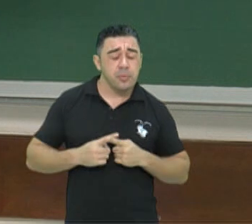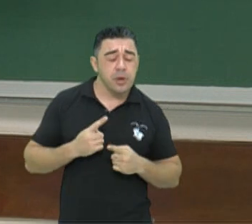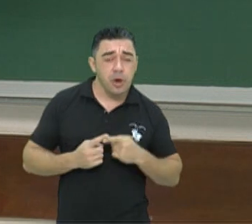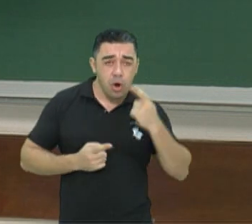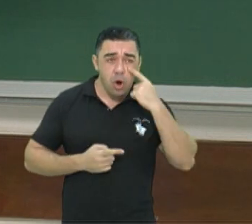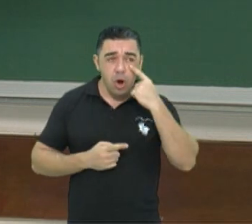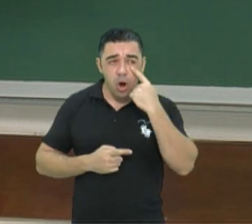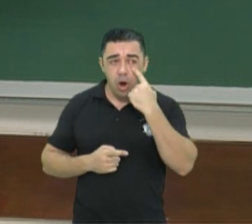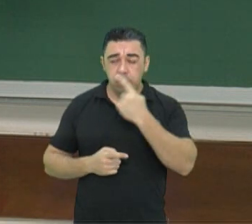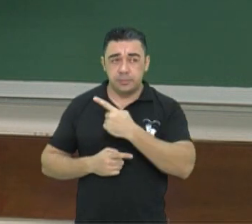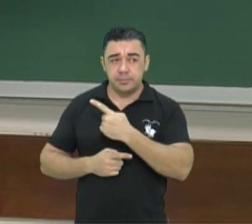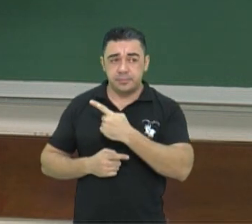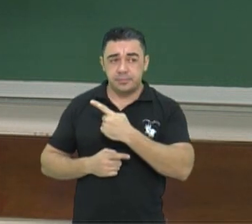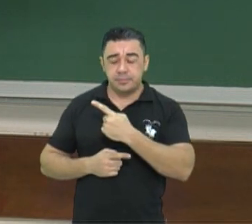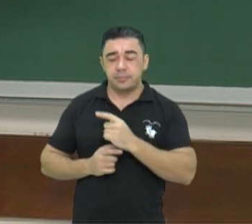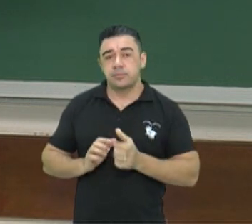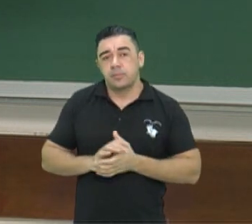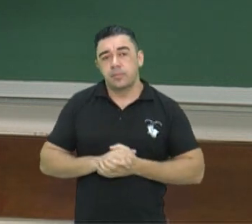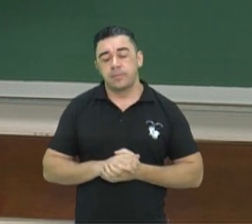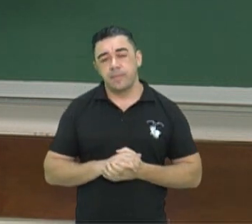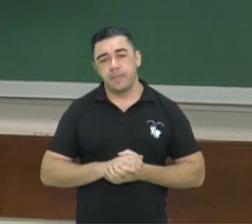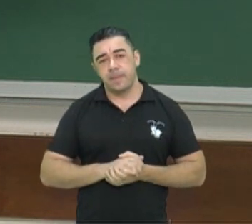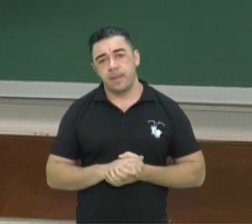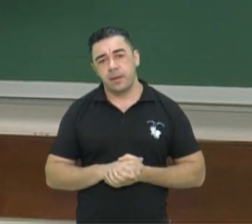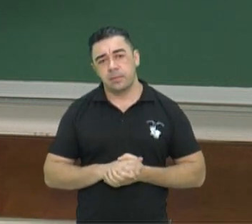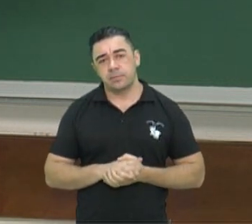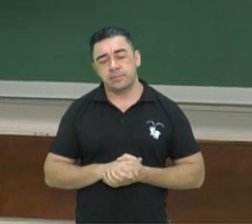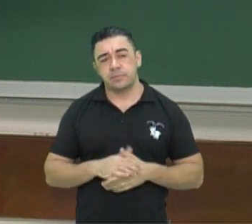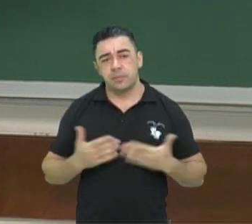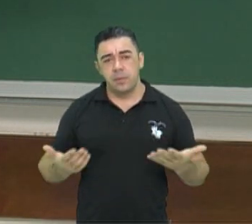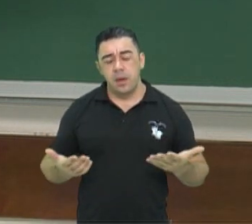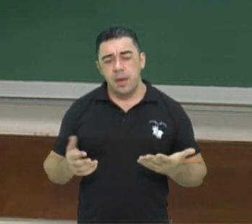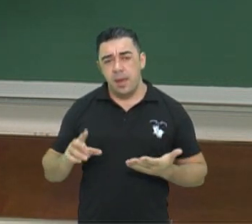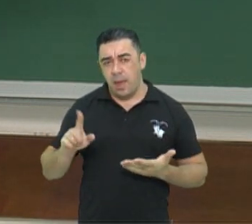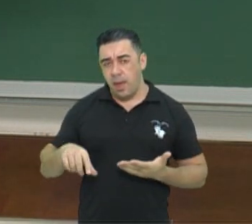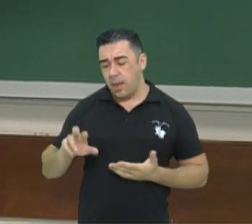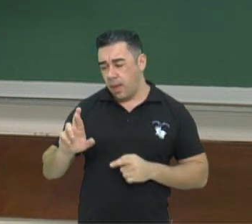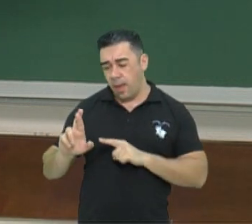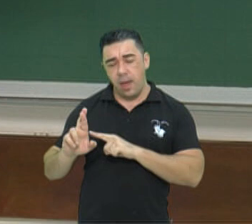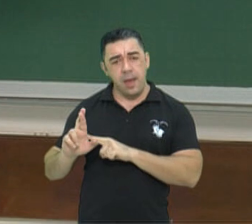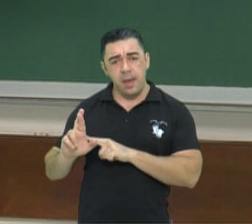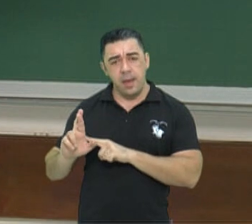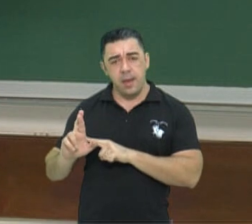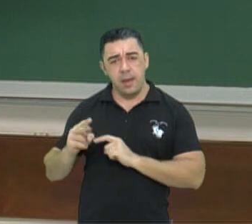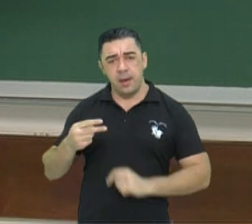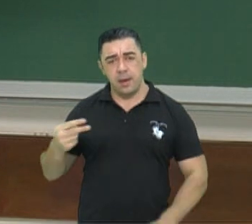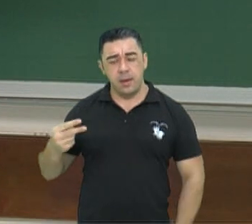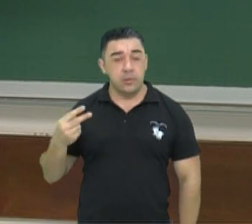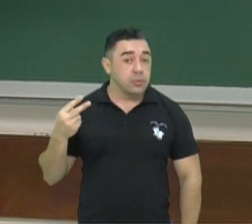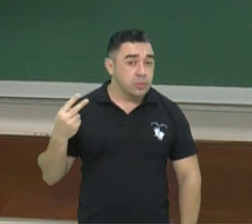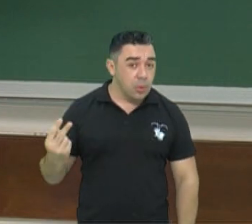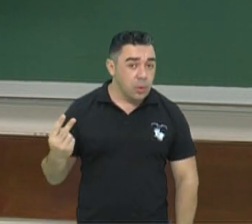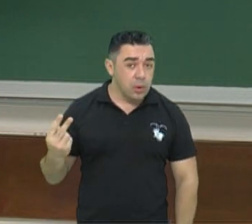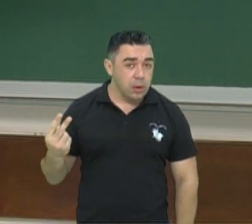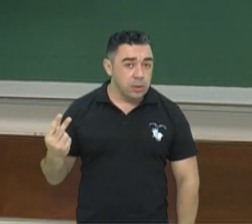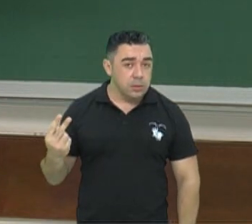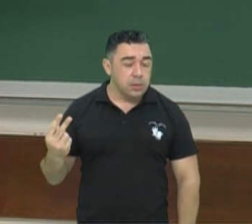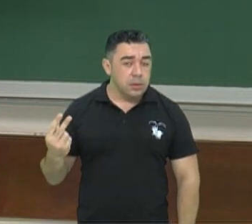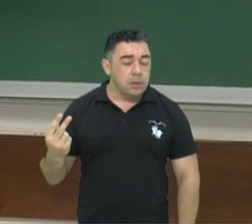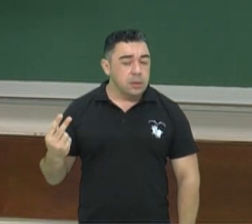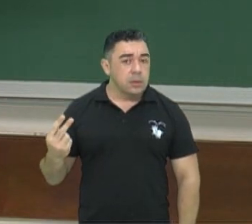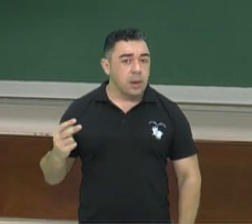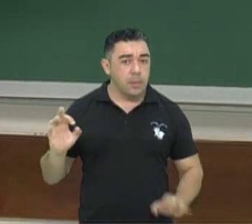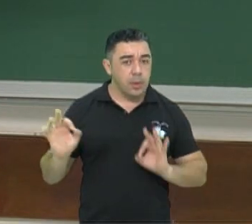olha lá, ó. Olha a minha figura. Qual é a razão de proporção? É de